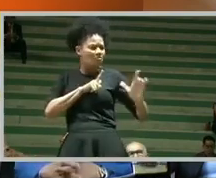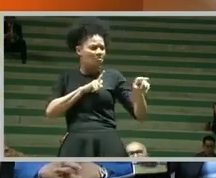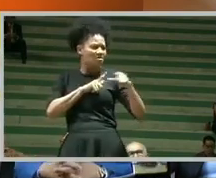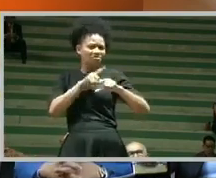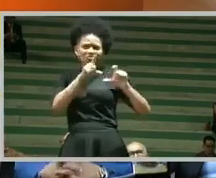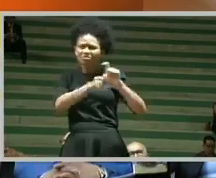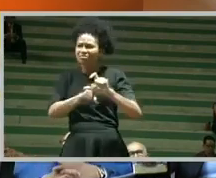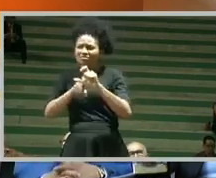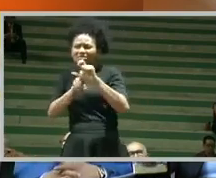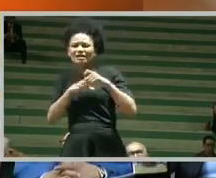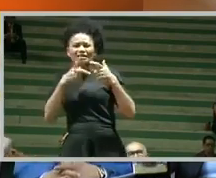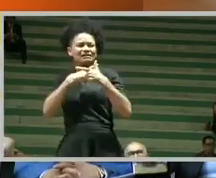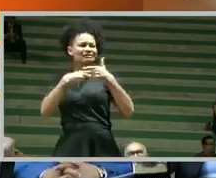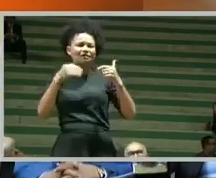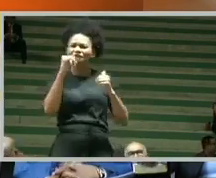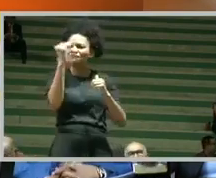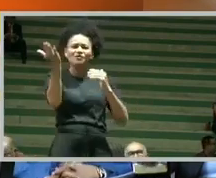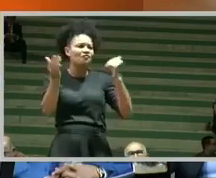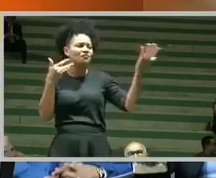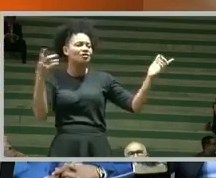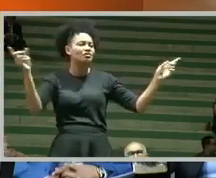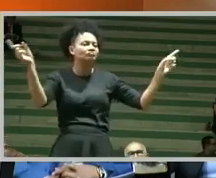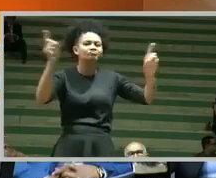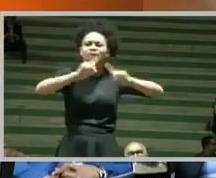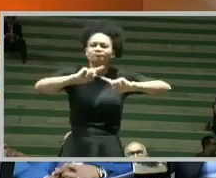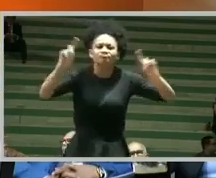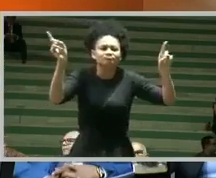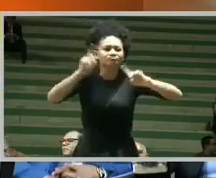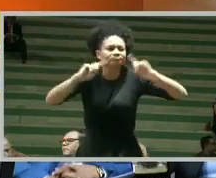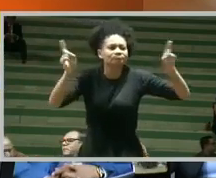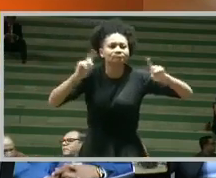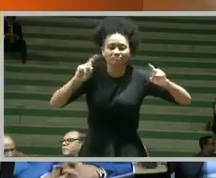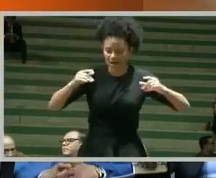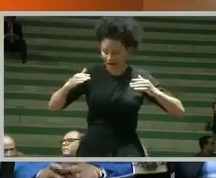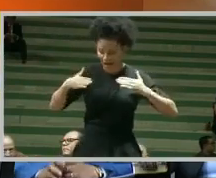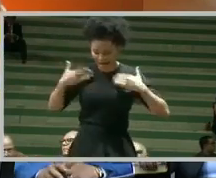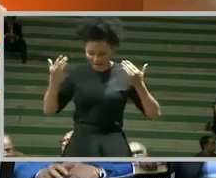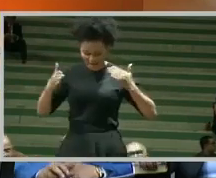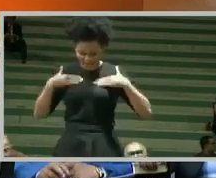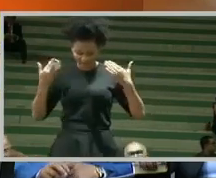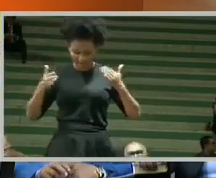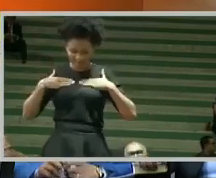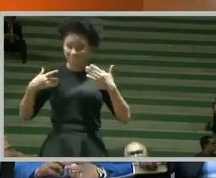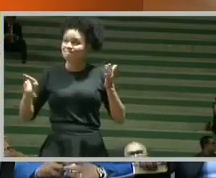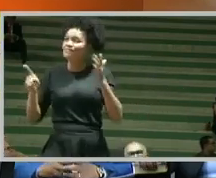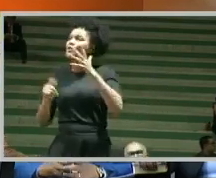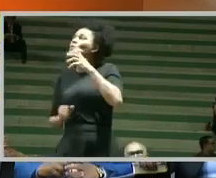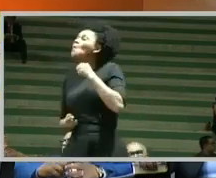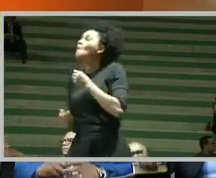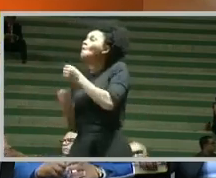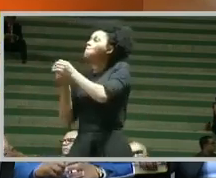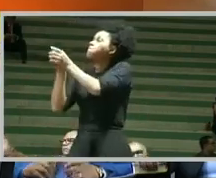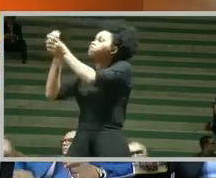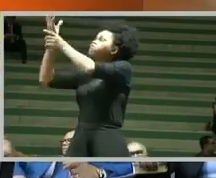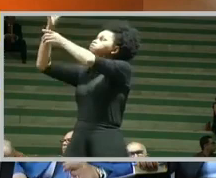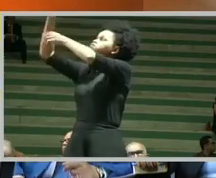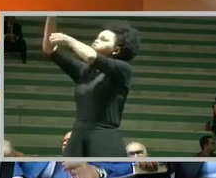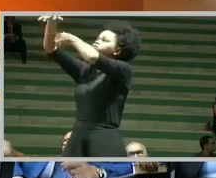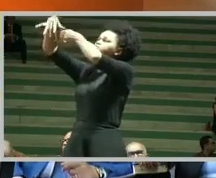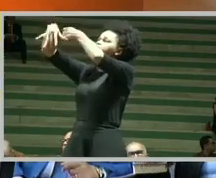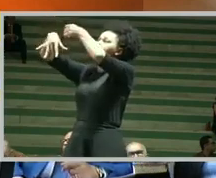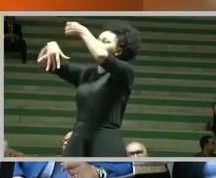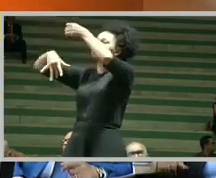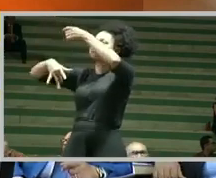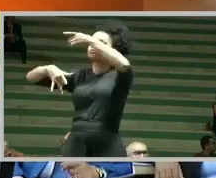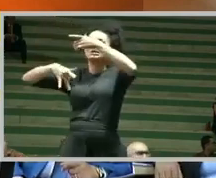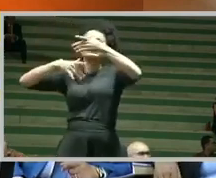não depende de coisas externas. Não. Esta alegria, ela vem de uma fonte que não tem